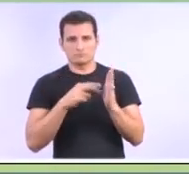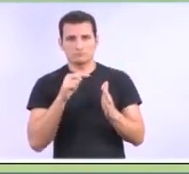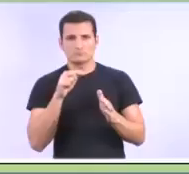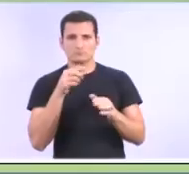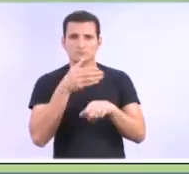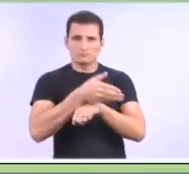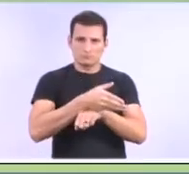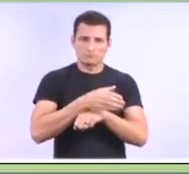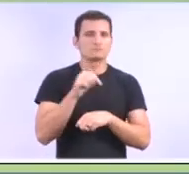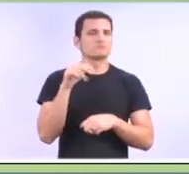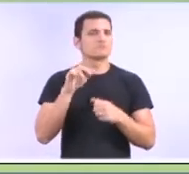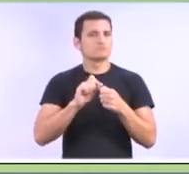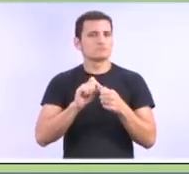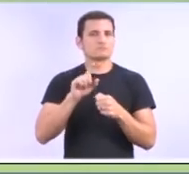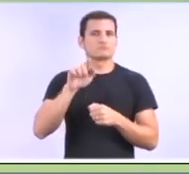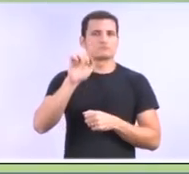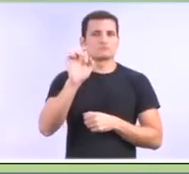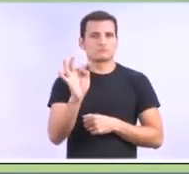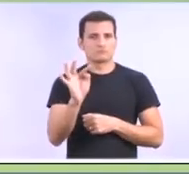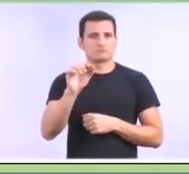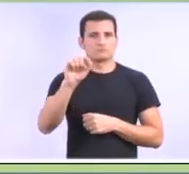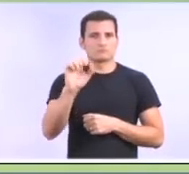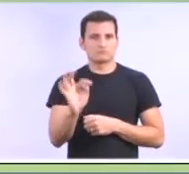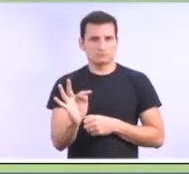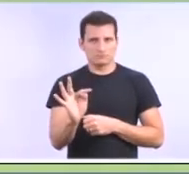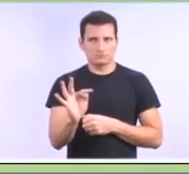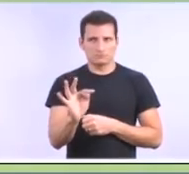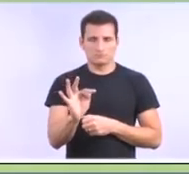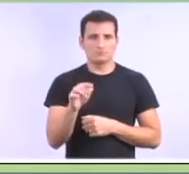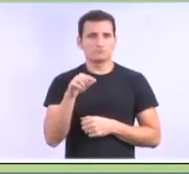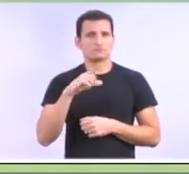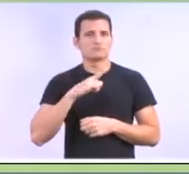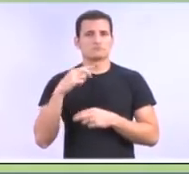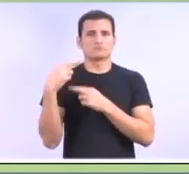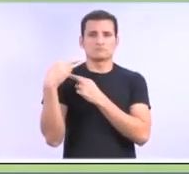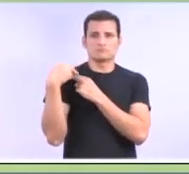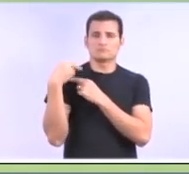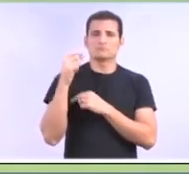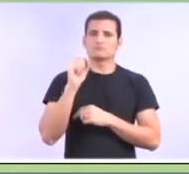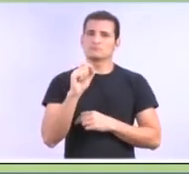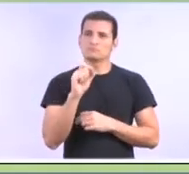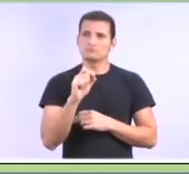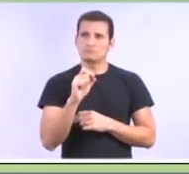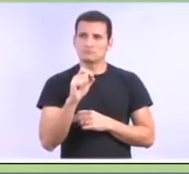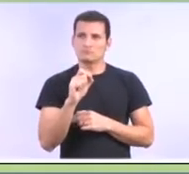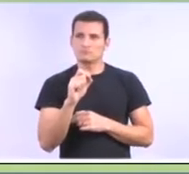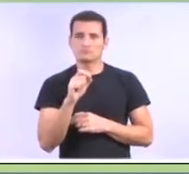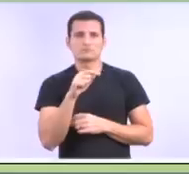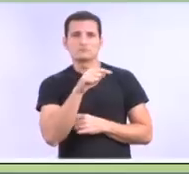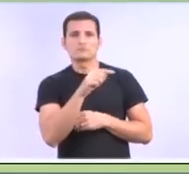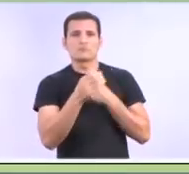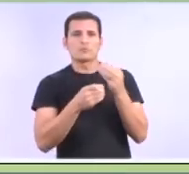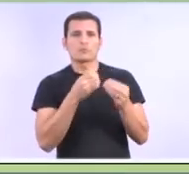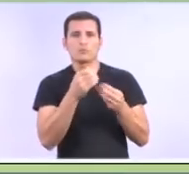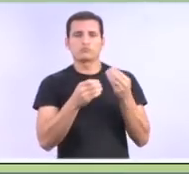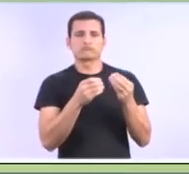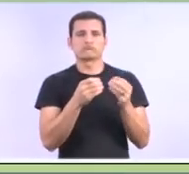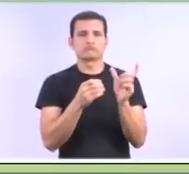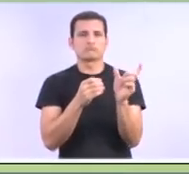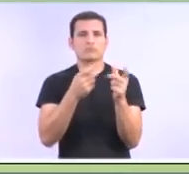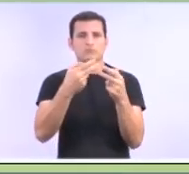isso? Os getters e setters. Os getters e setters têm a função de garantir o estado consistente de um